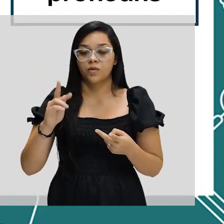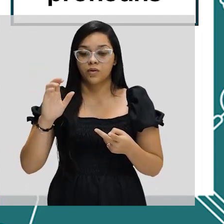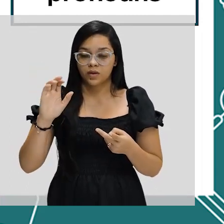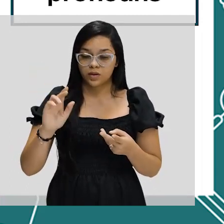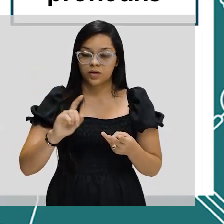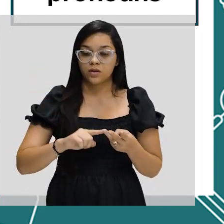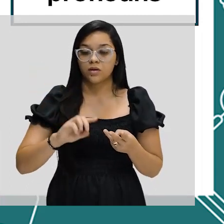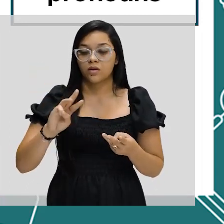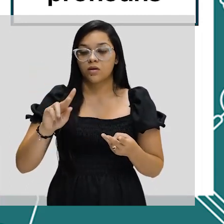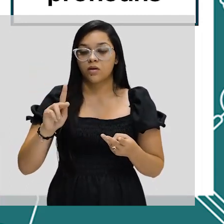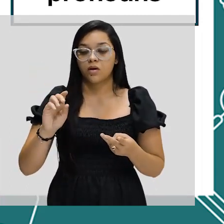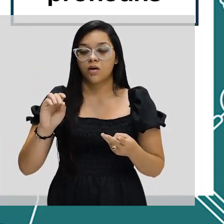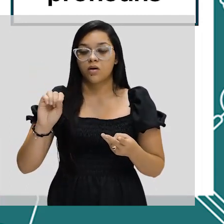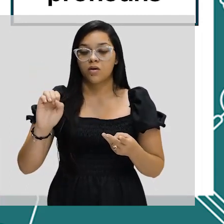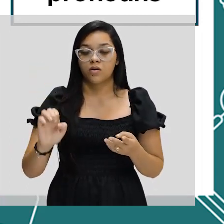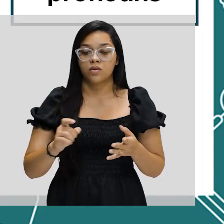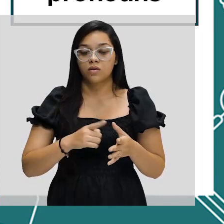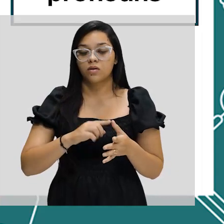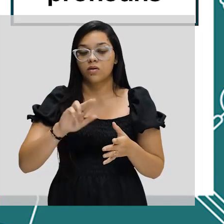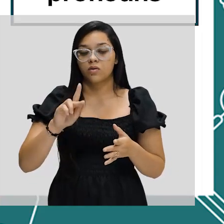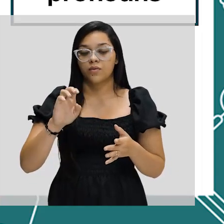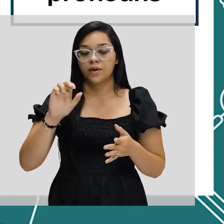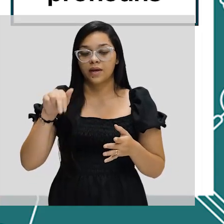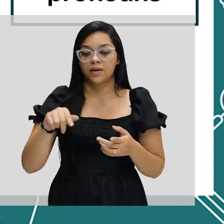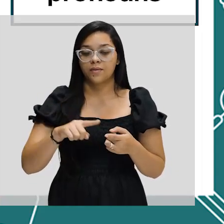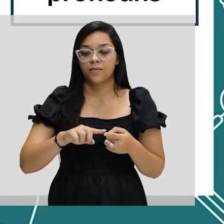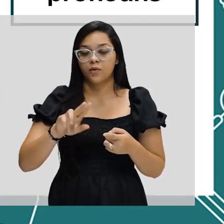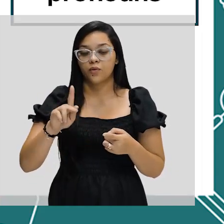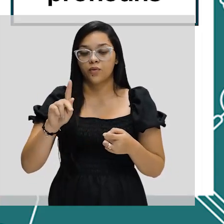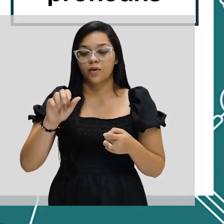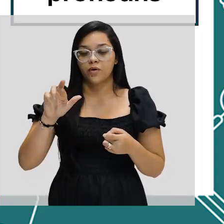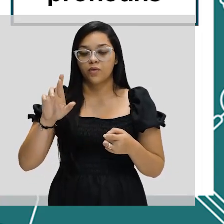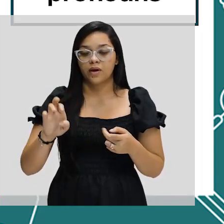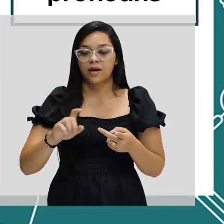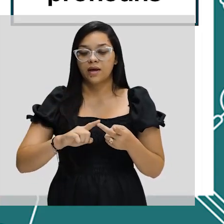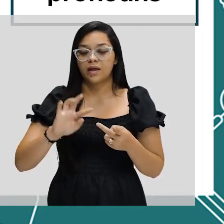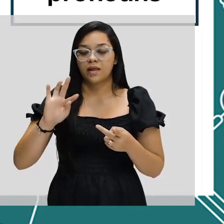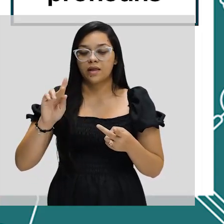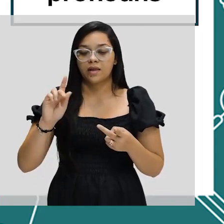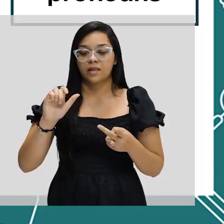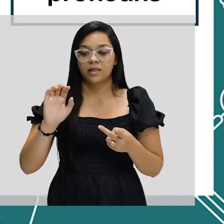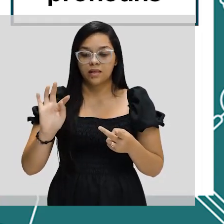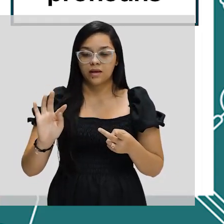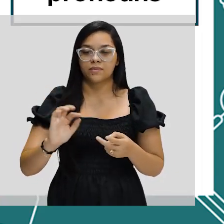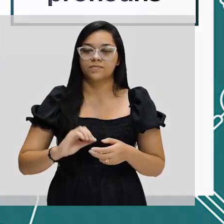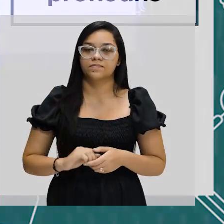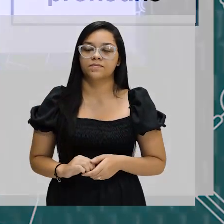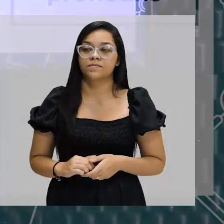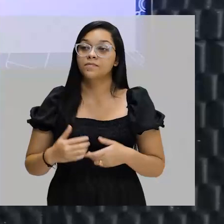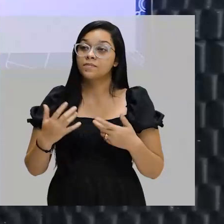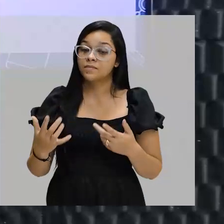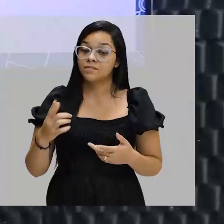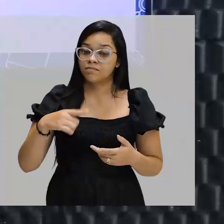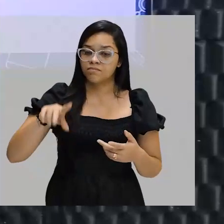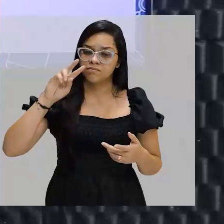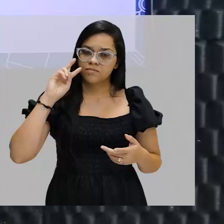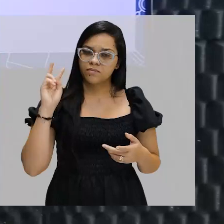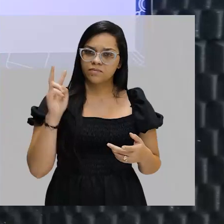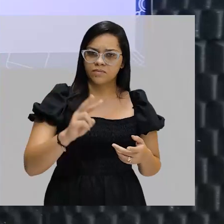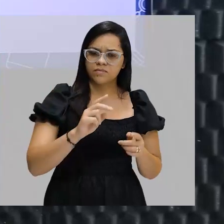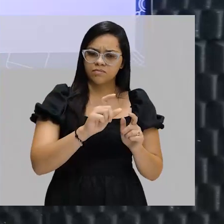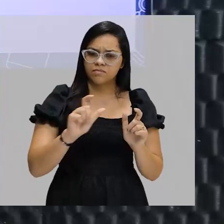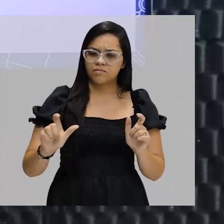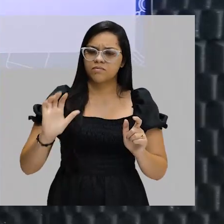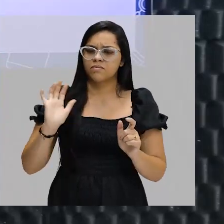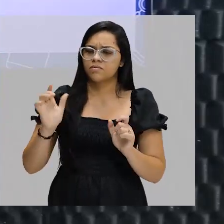which, whose, when, where e that. Você olhando essas palavras,